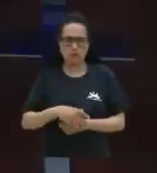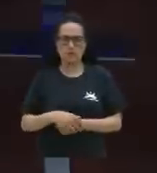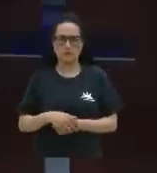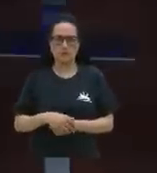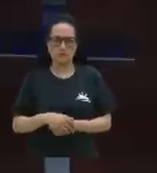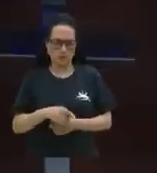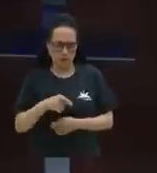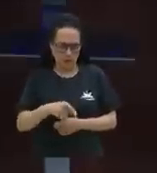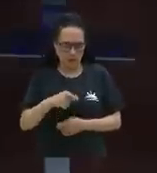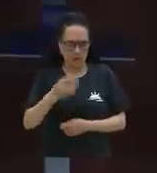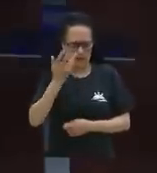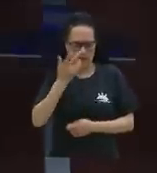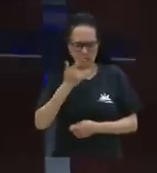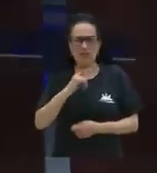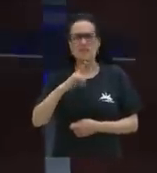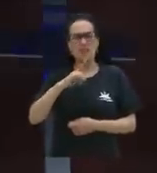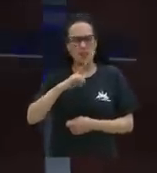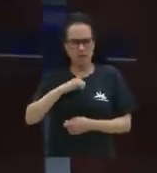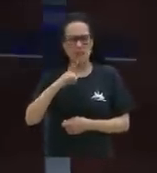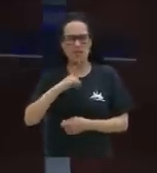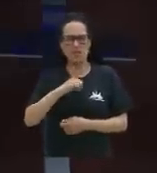tem que ter uma chance na vida